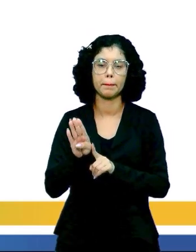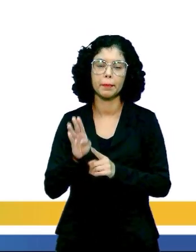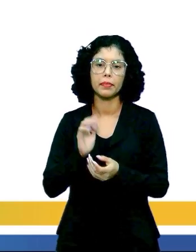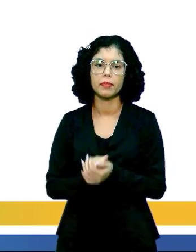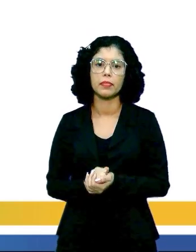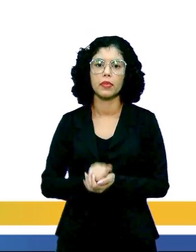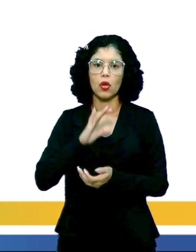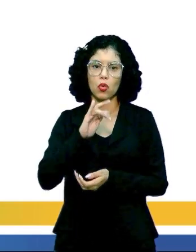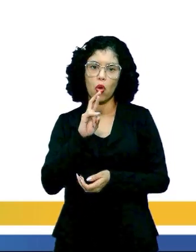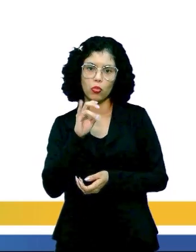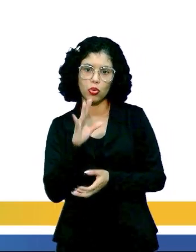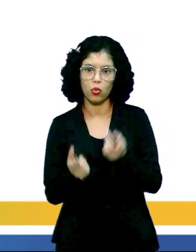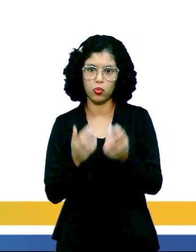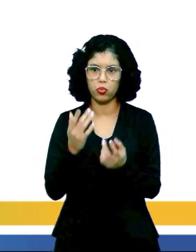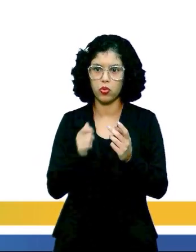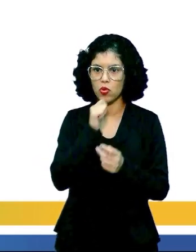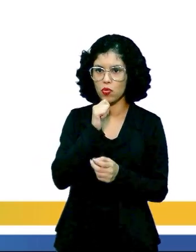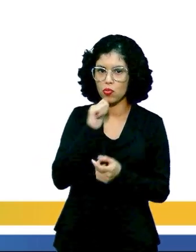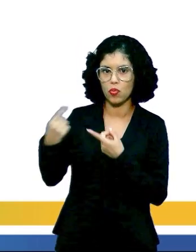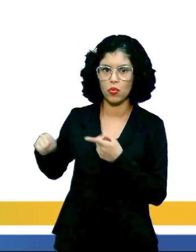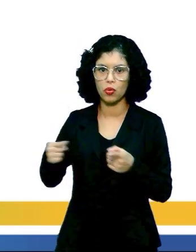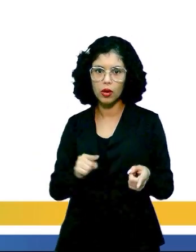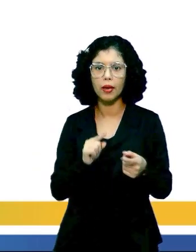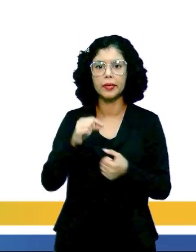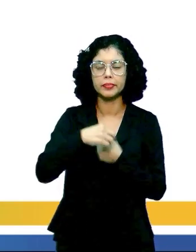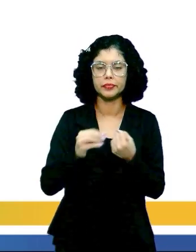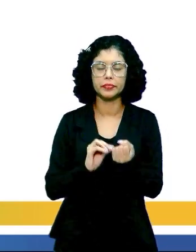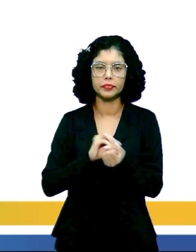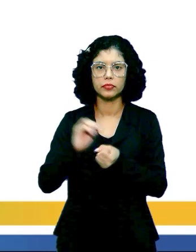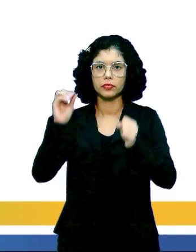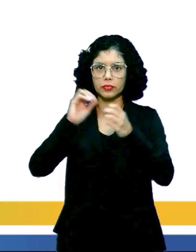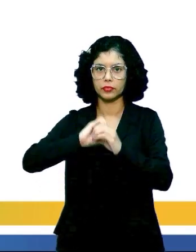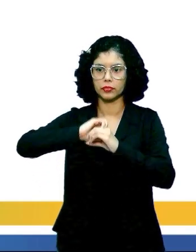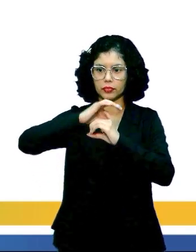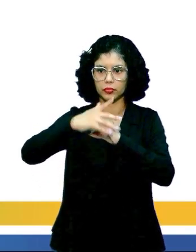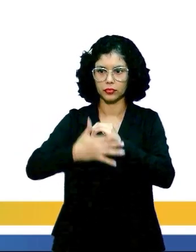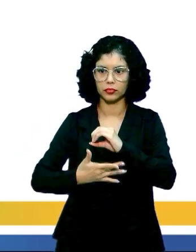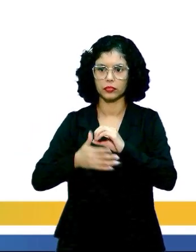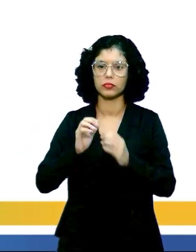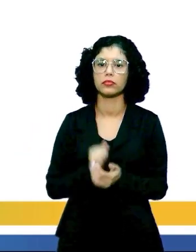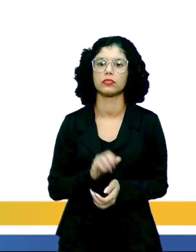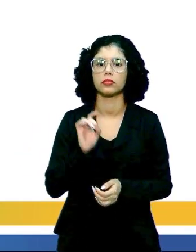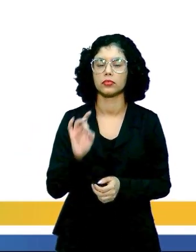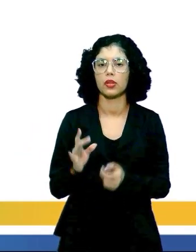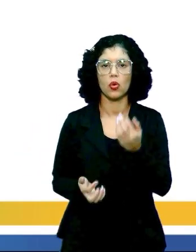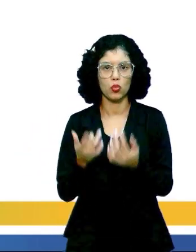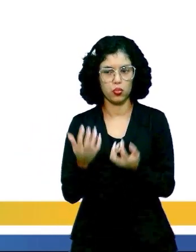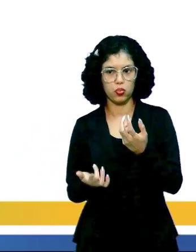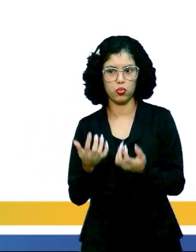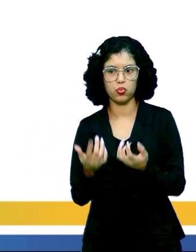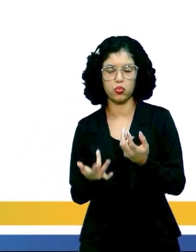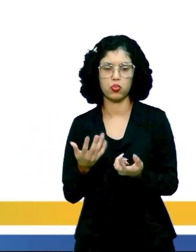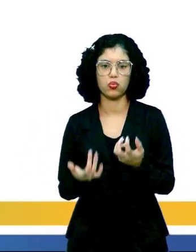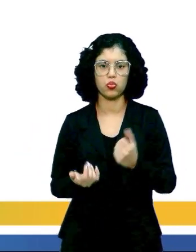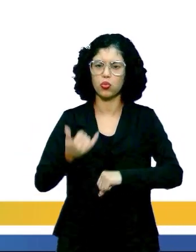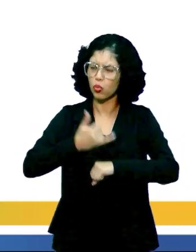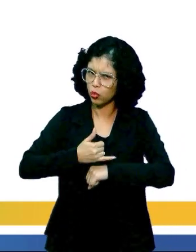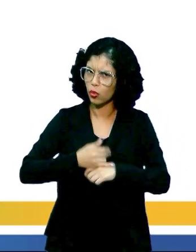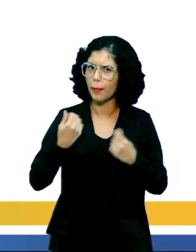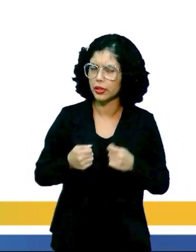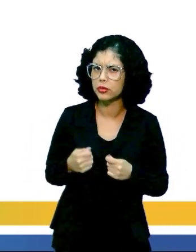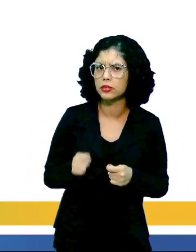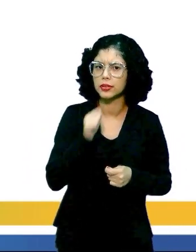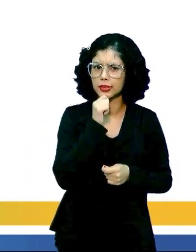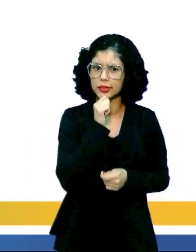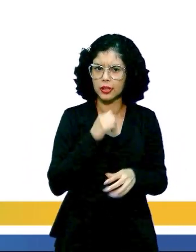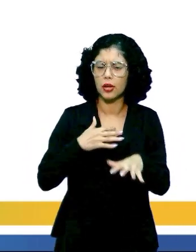Combustão dos cátions metálicos provocado pelas moléculas de oxigênio da atmosfera. Então apenas a queima do metal é necessário para